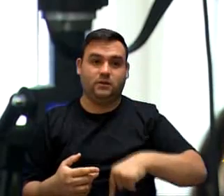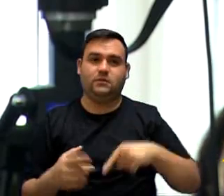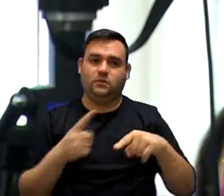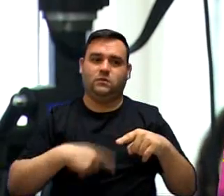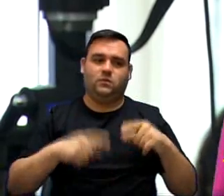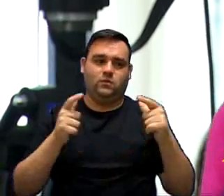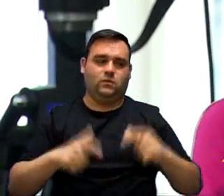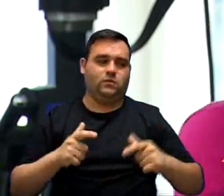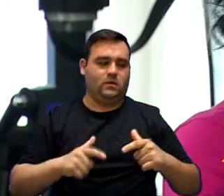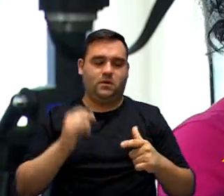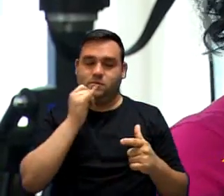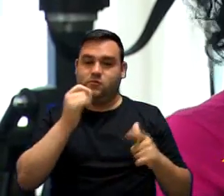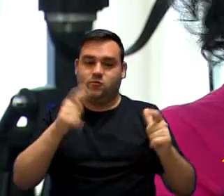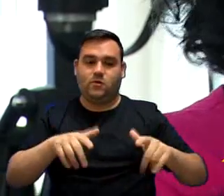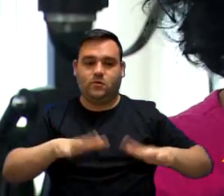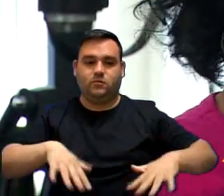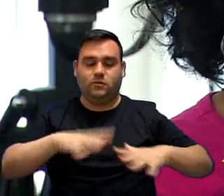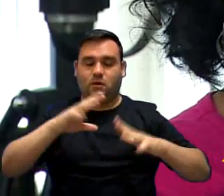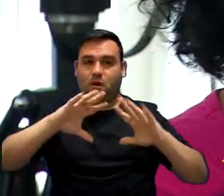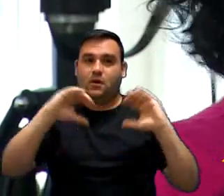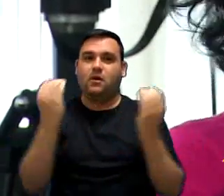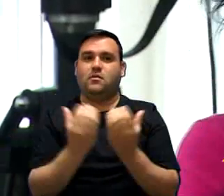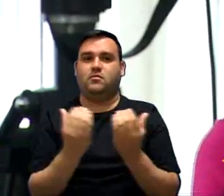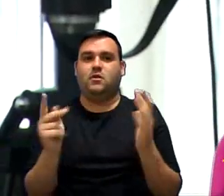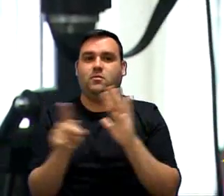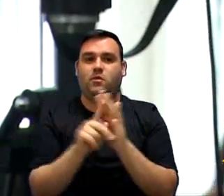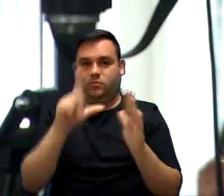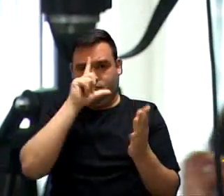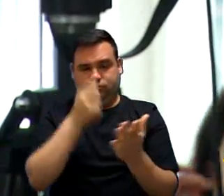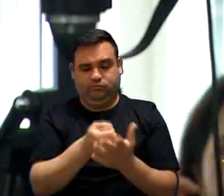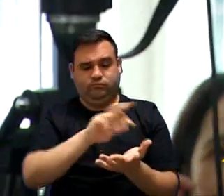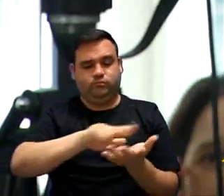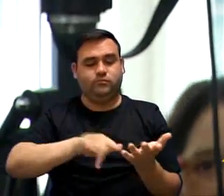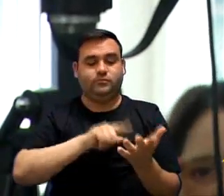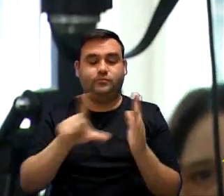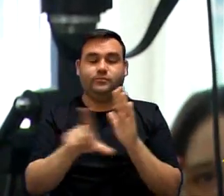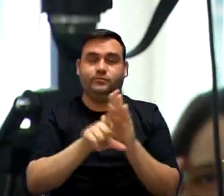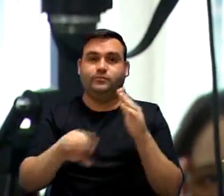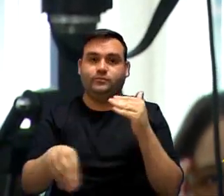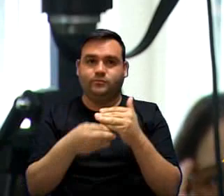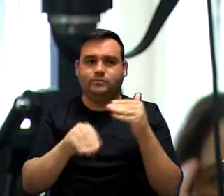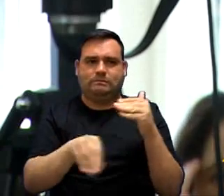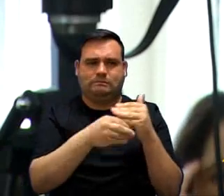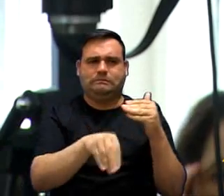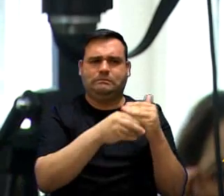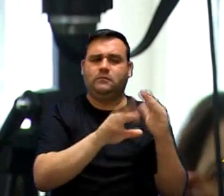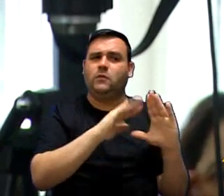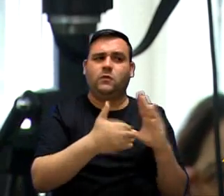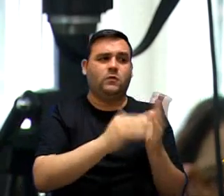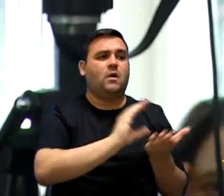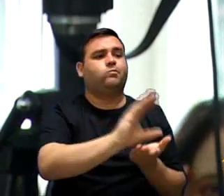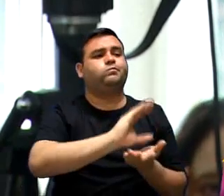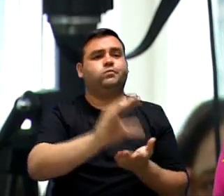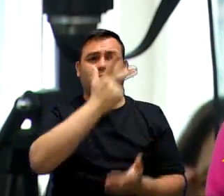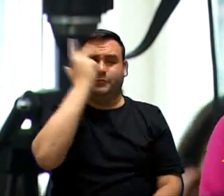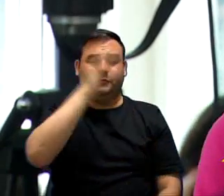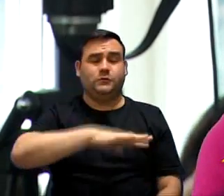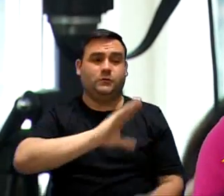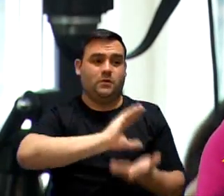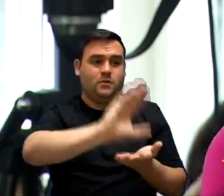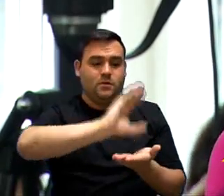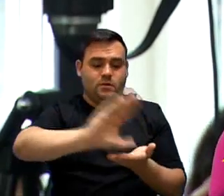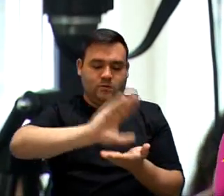nosso espaço, com o espaço da Câmara? Não só isso, mas essas emendas, elas estão indo para a população. São emendas que